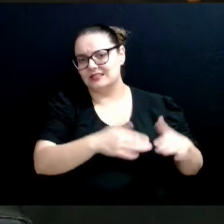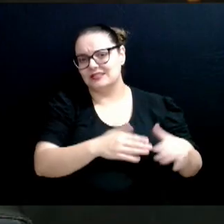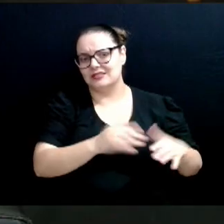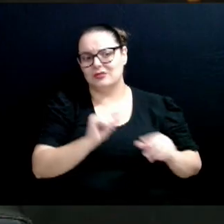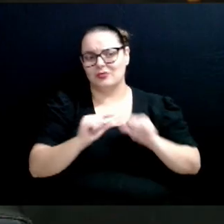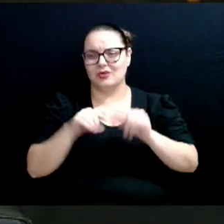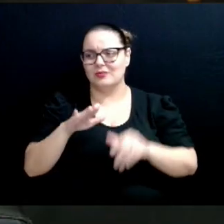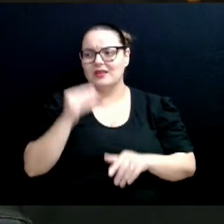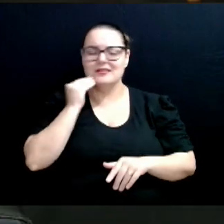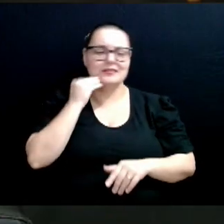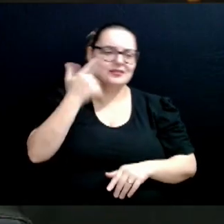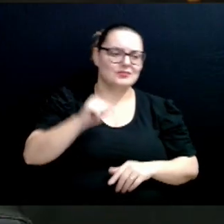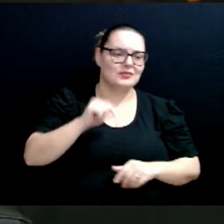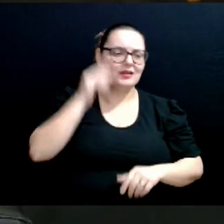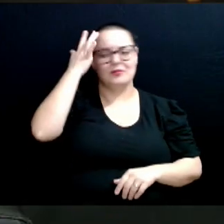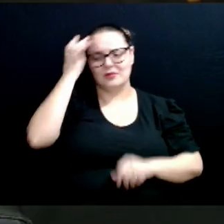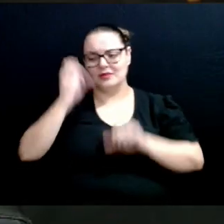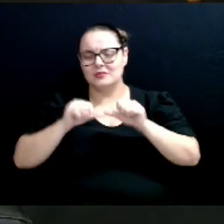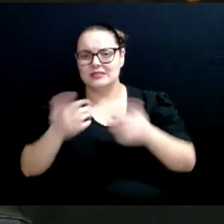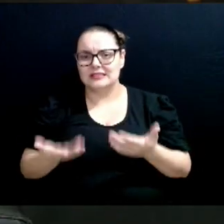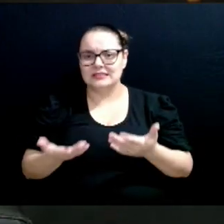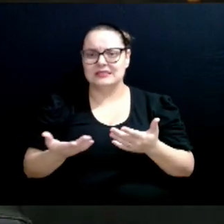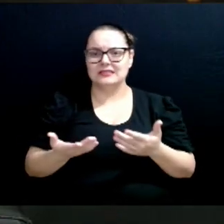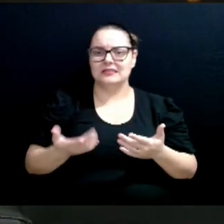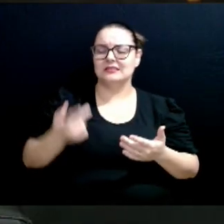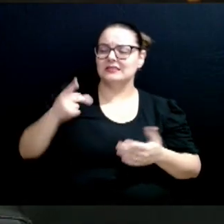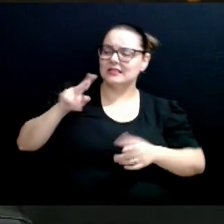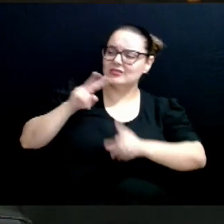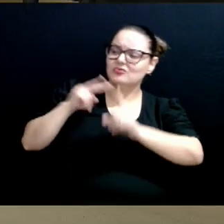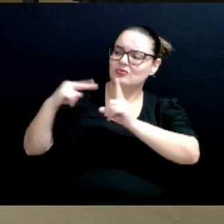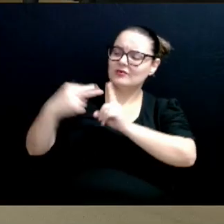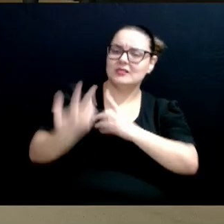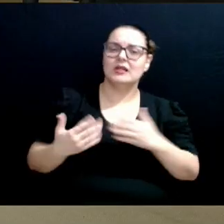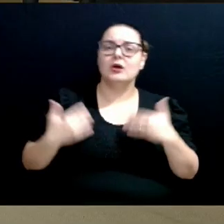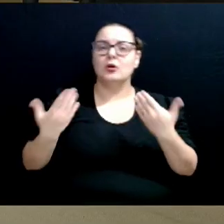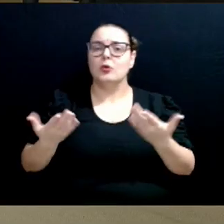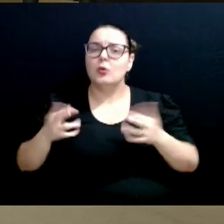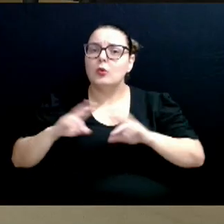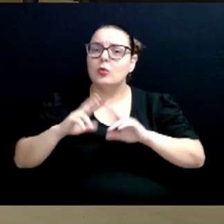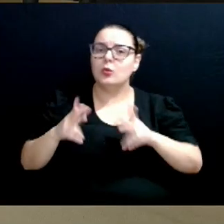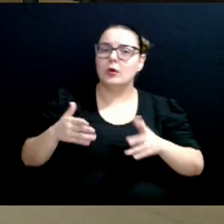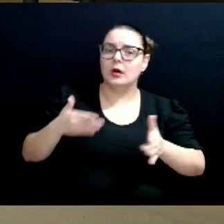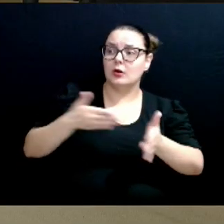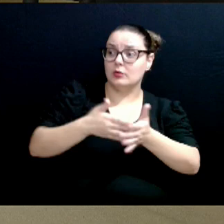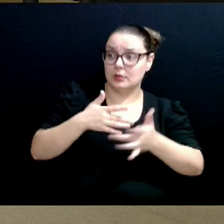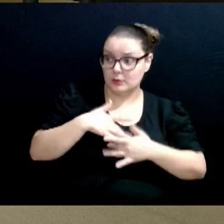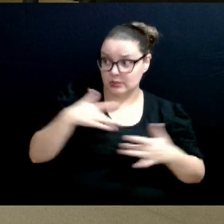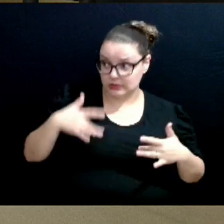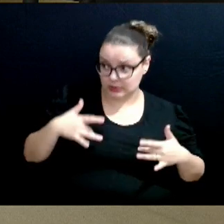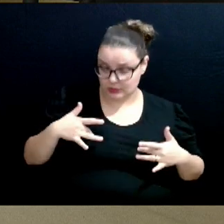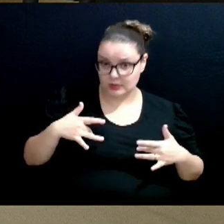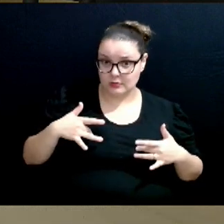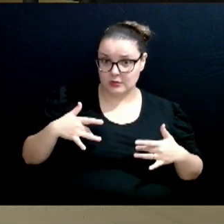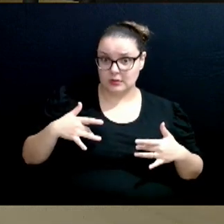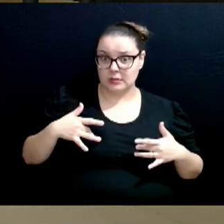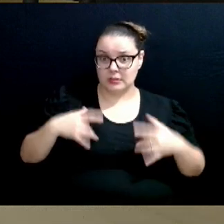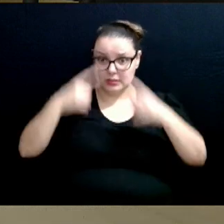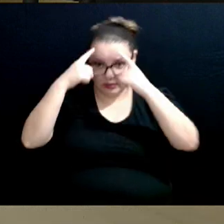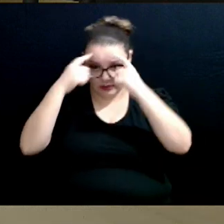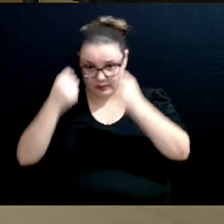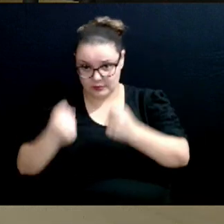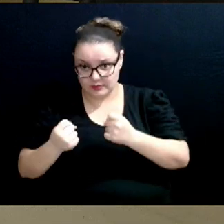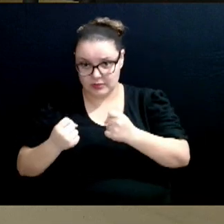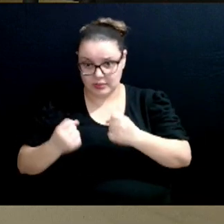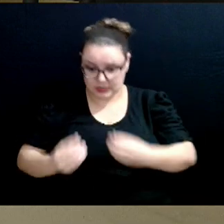amanhã muda, tal. Mas na sua visão, qual que é a diferença entre limite saudável e agressividade? Impor